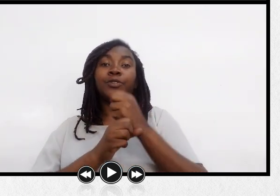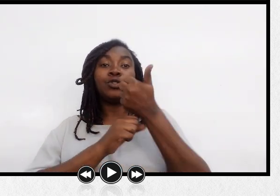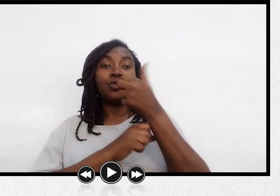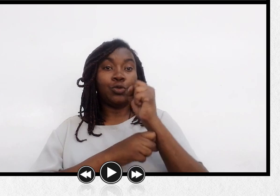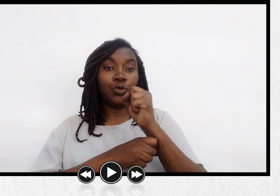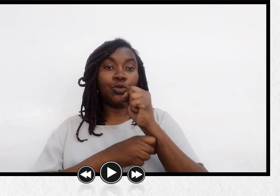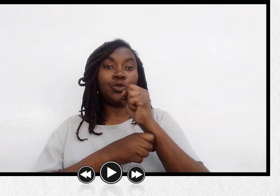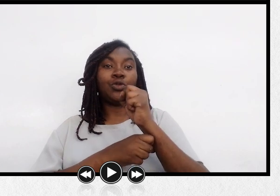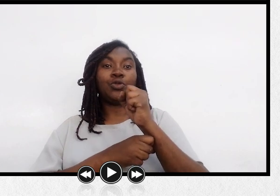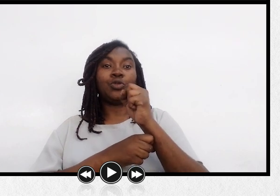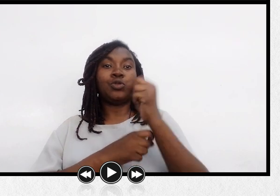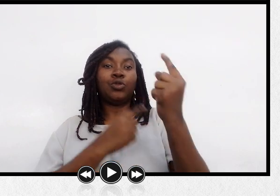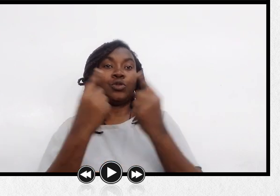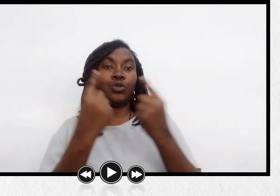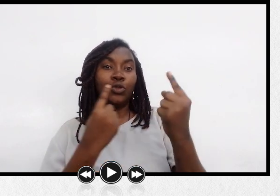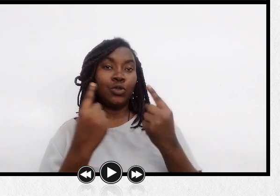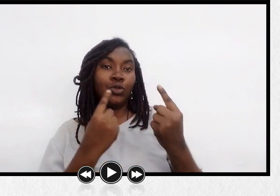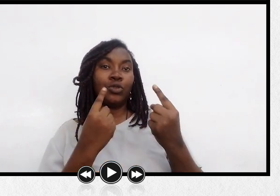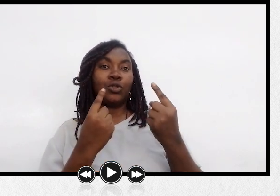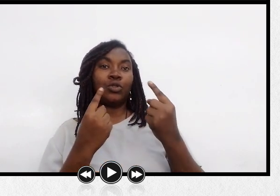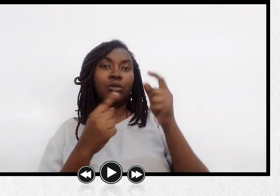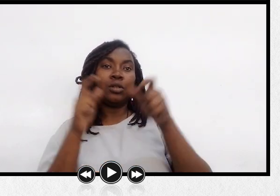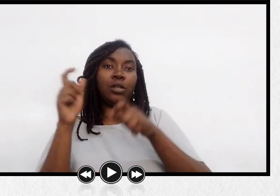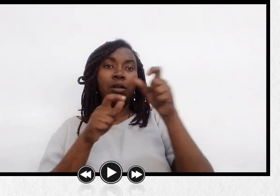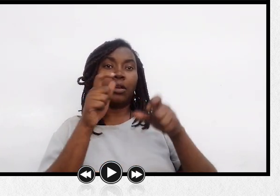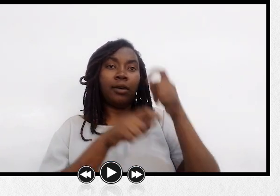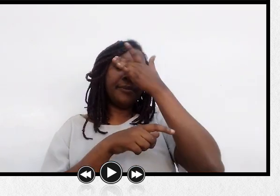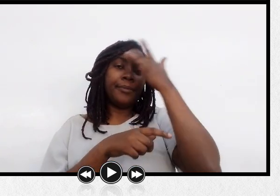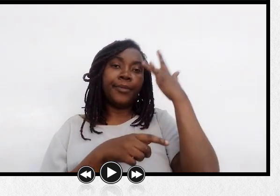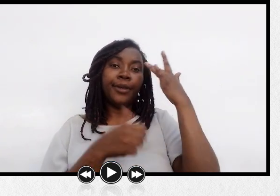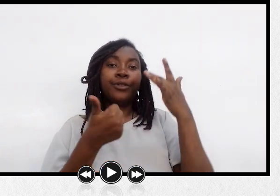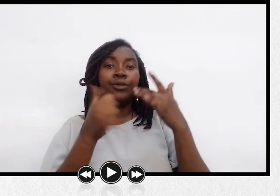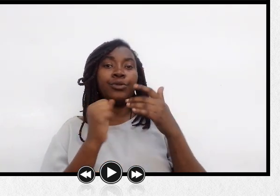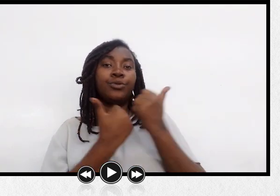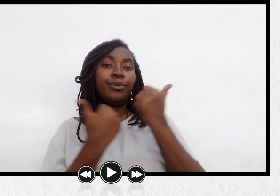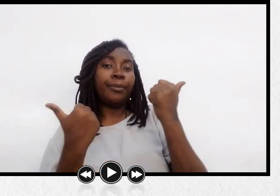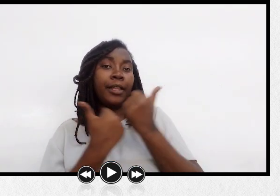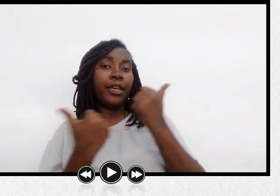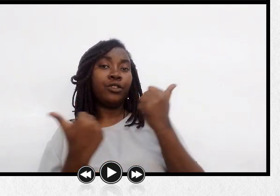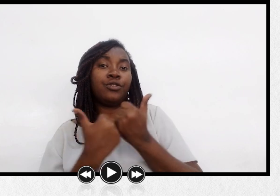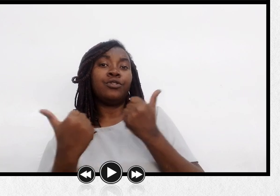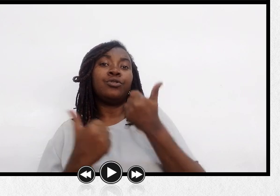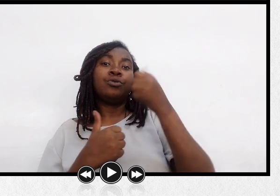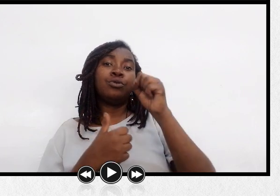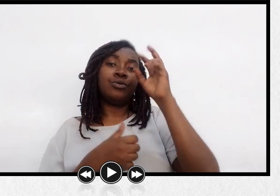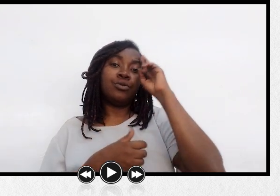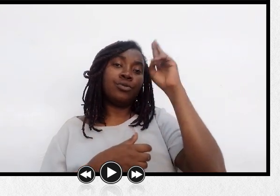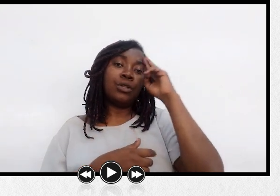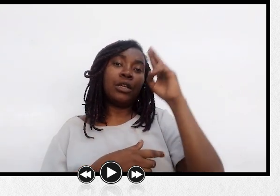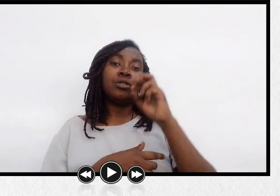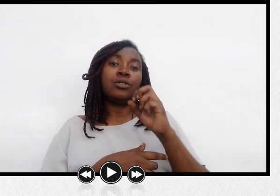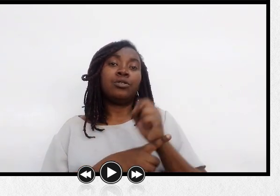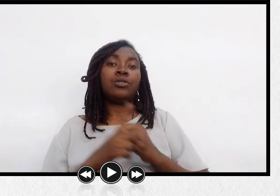e 18 membros titulares, 18 suplentes, 18 titulares na sociedade